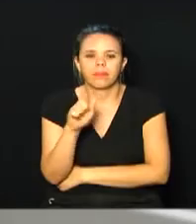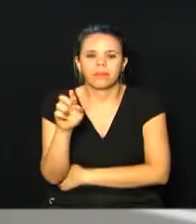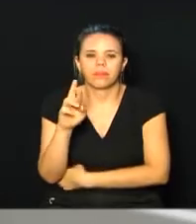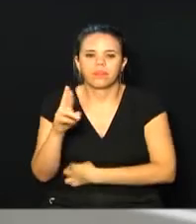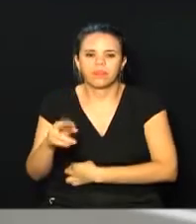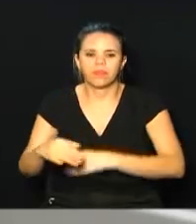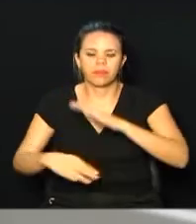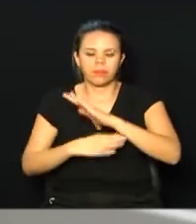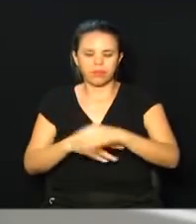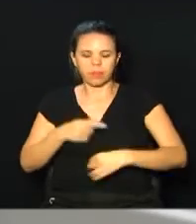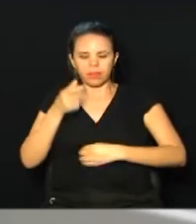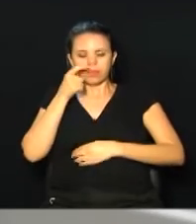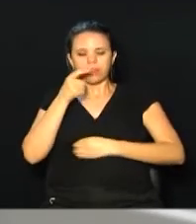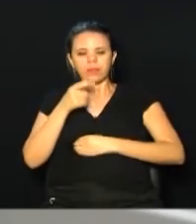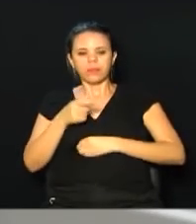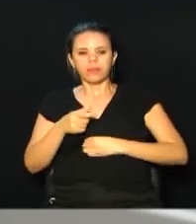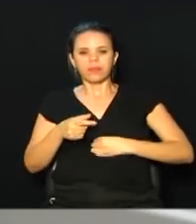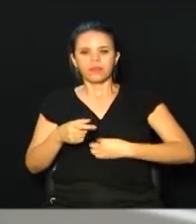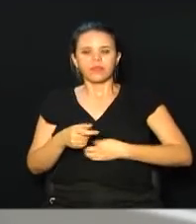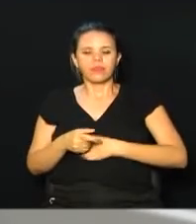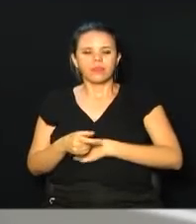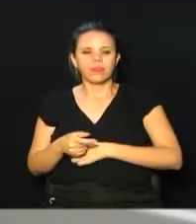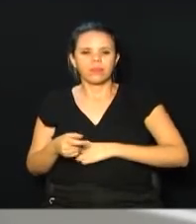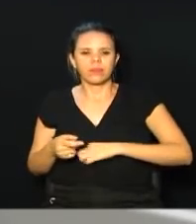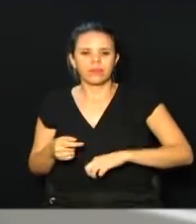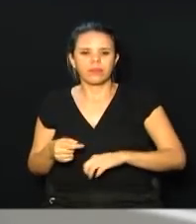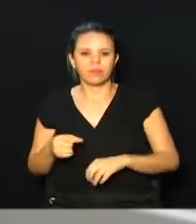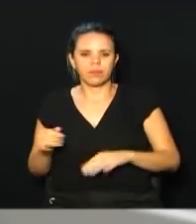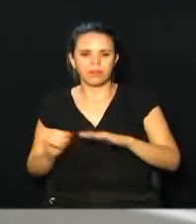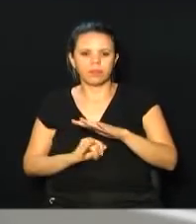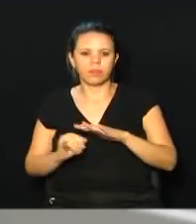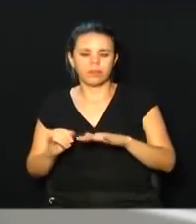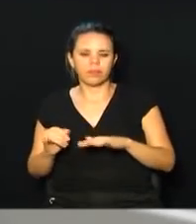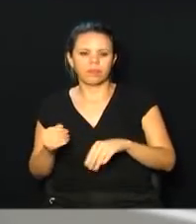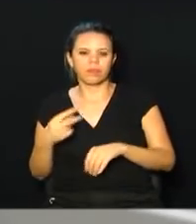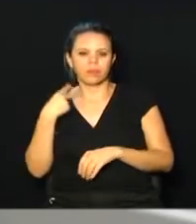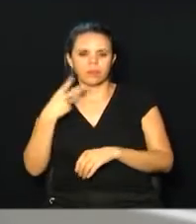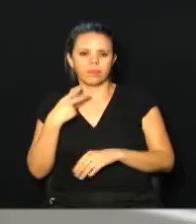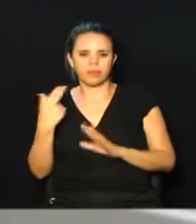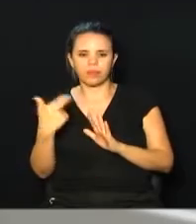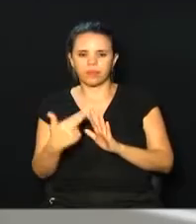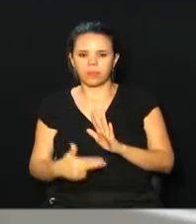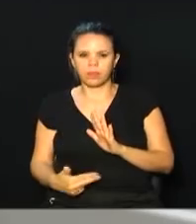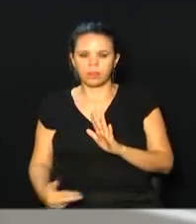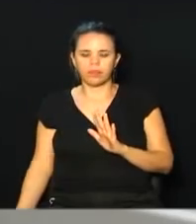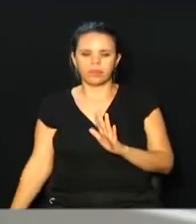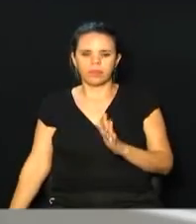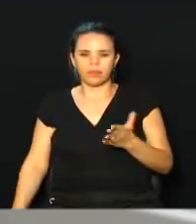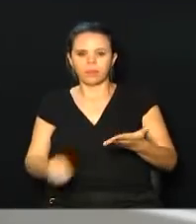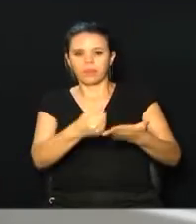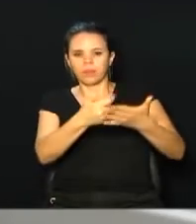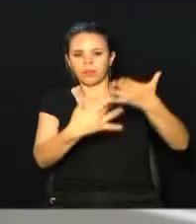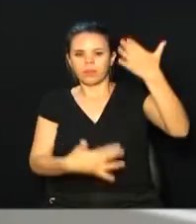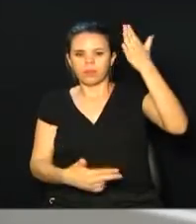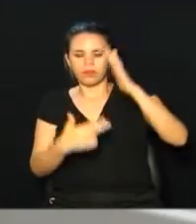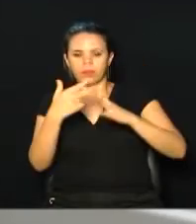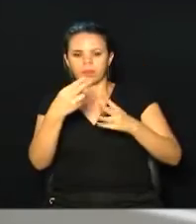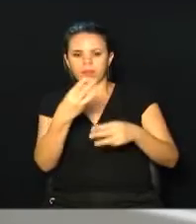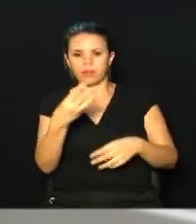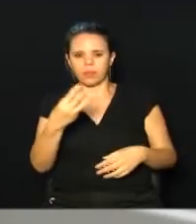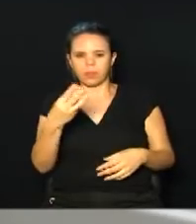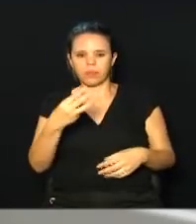campinas.sp.leg.br, você vai lá na aba institucional, procura vereadores, você tem lá o nome dos